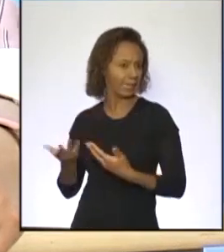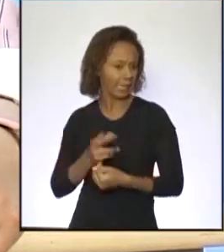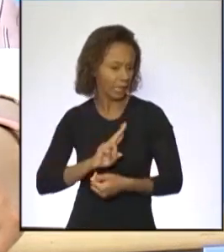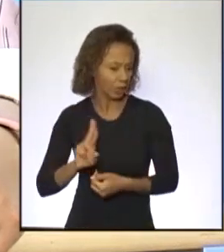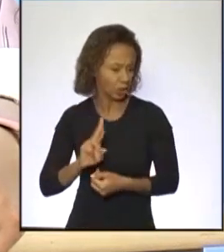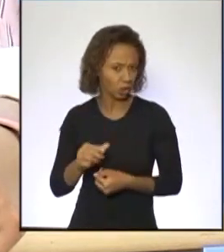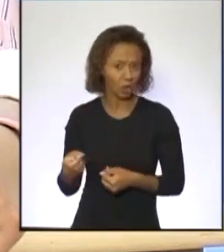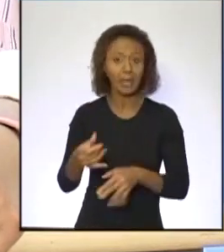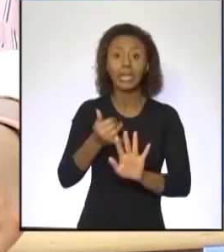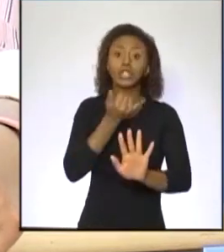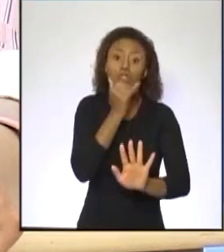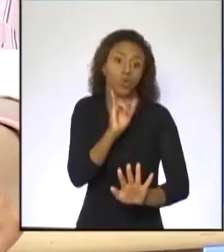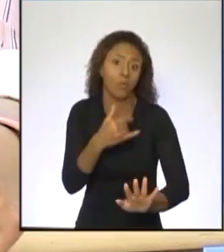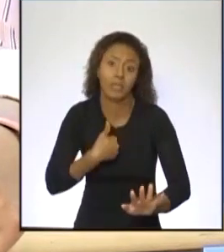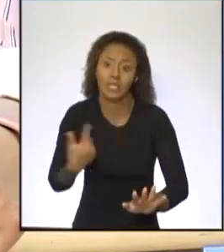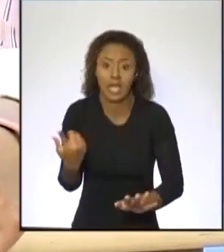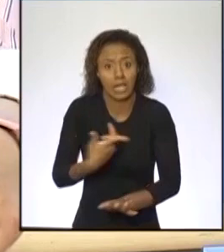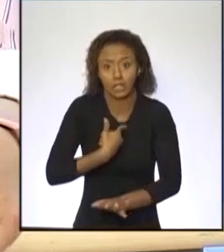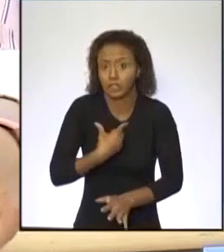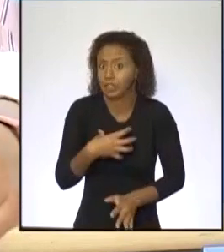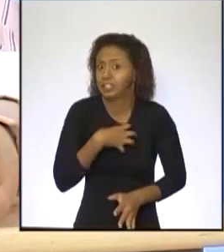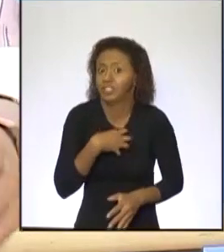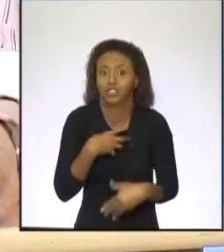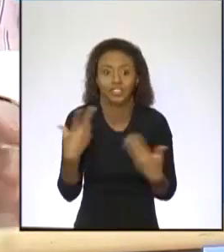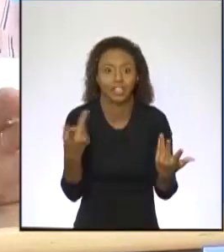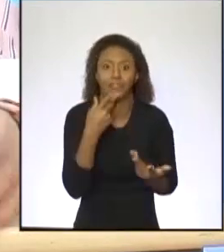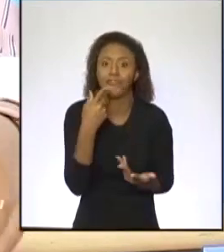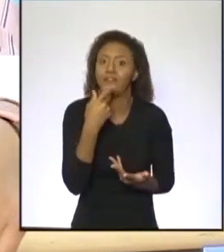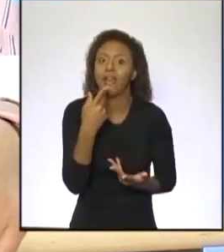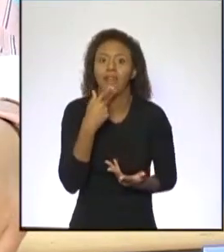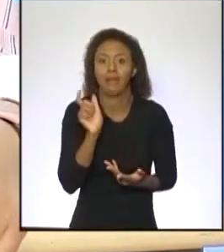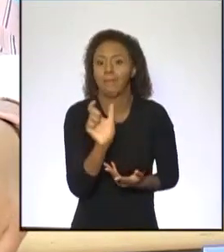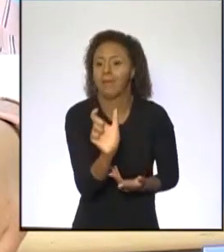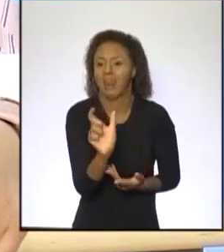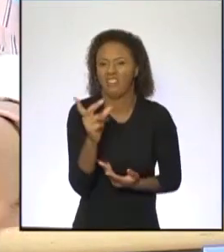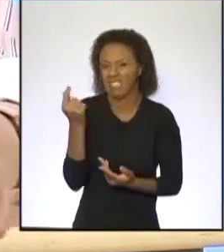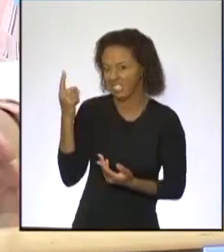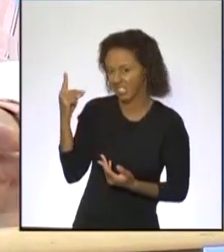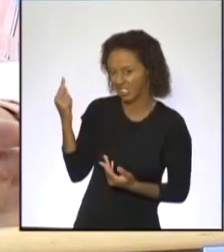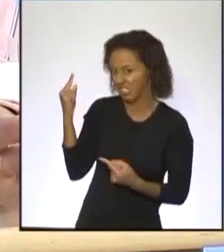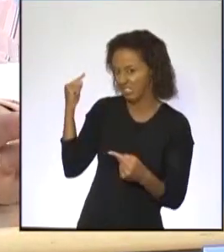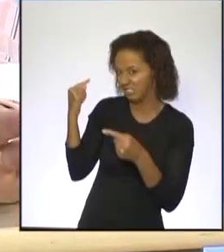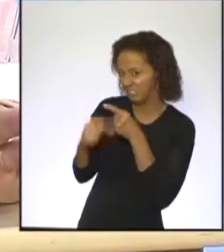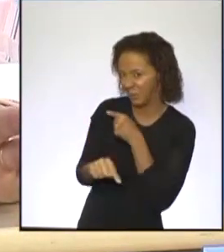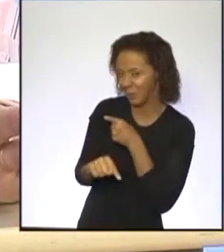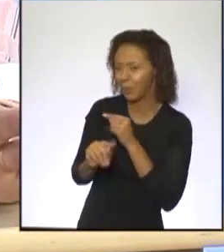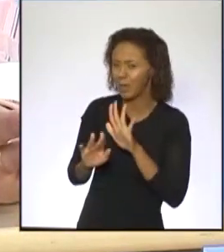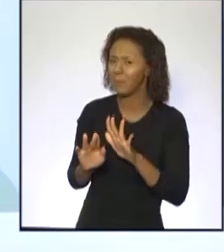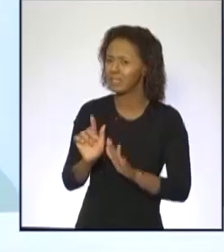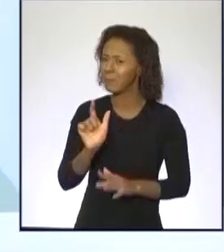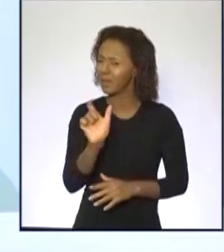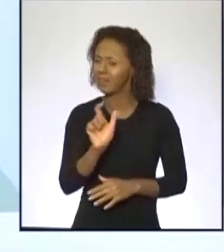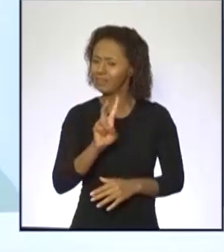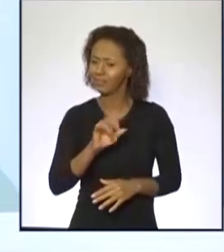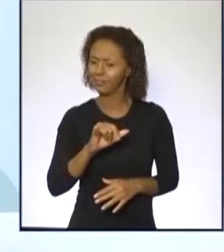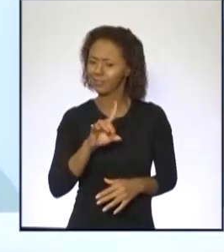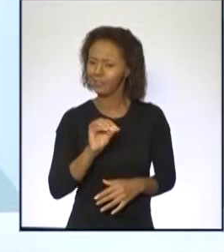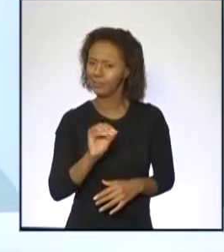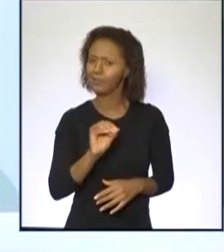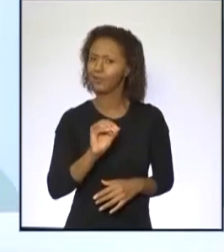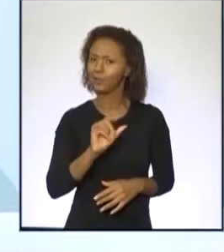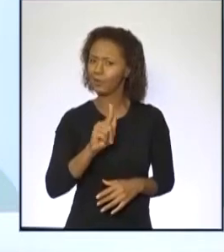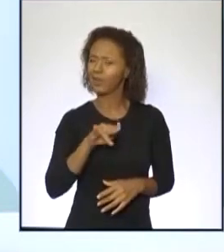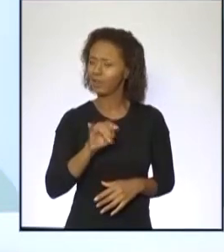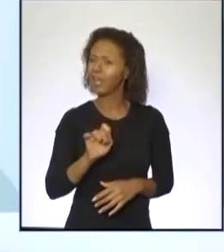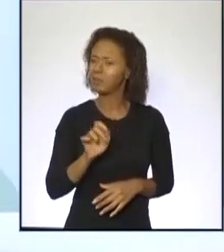nos desculpem, se por um acaso a gente falar uma palavra meio antiquada aí, mas videogame ainda é usado. É sim, Então, a gente se comunica.